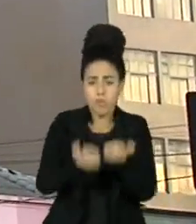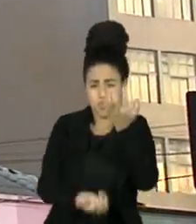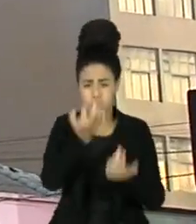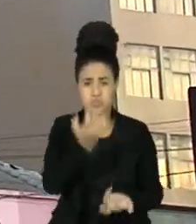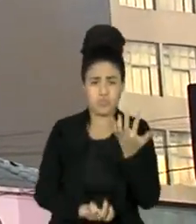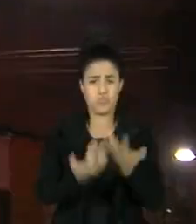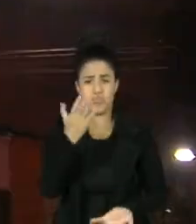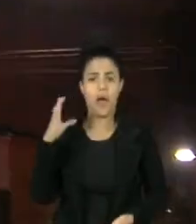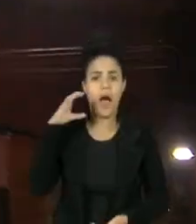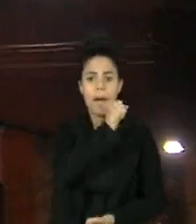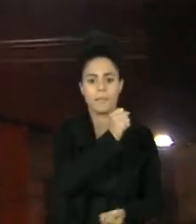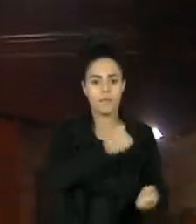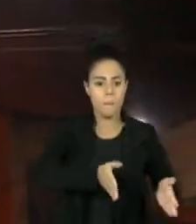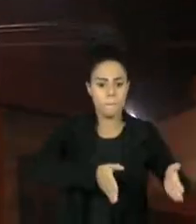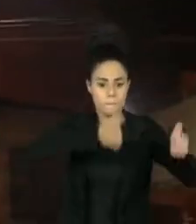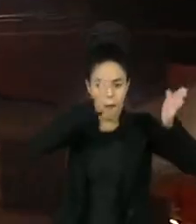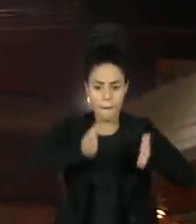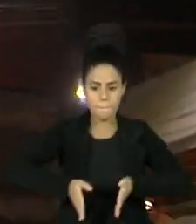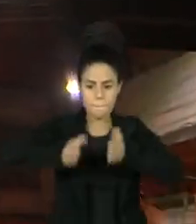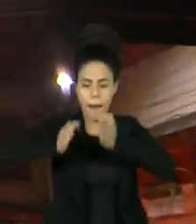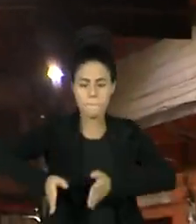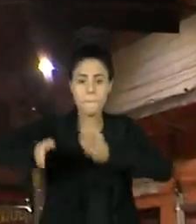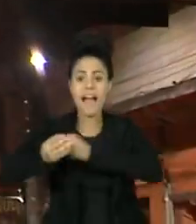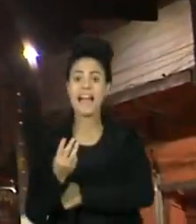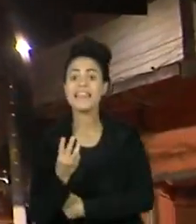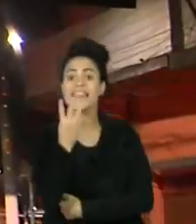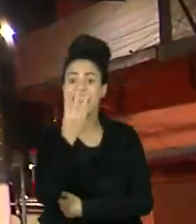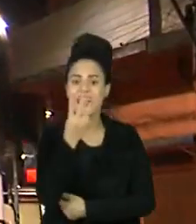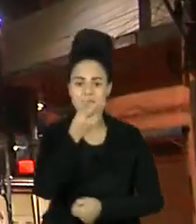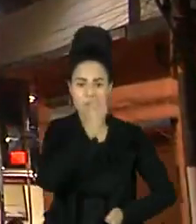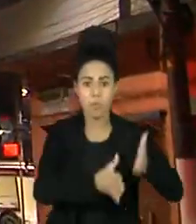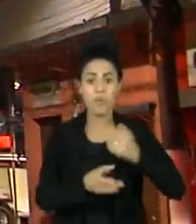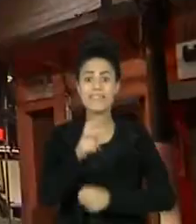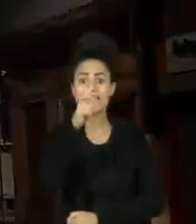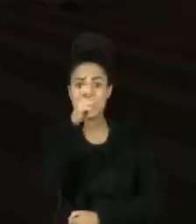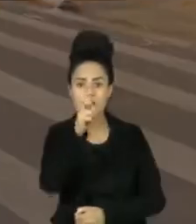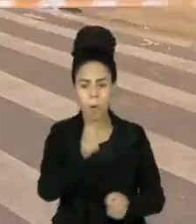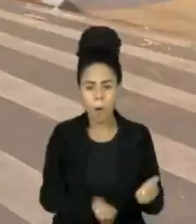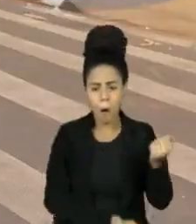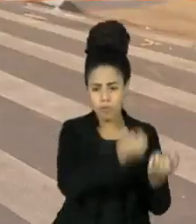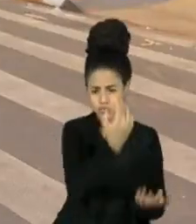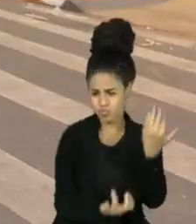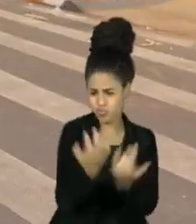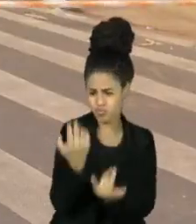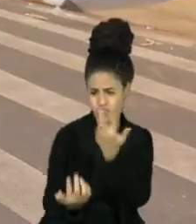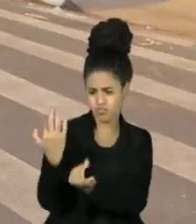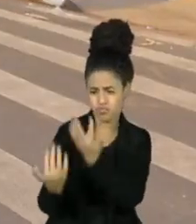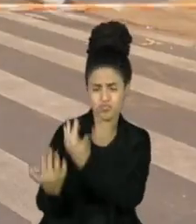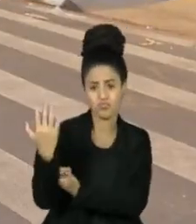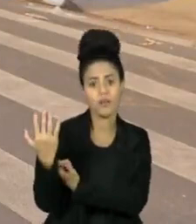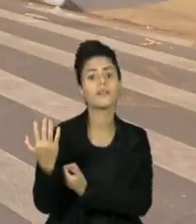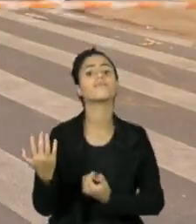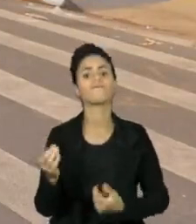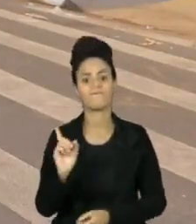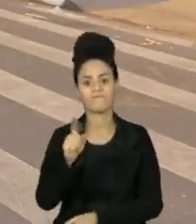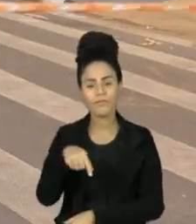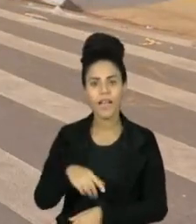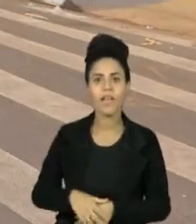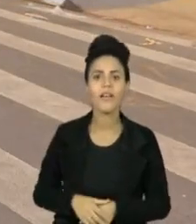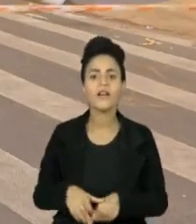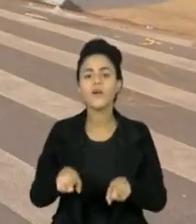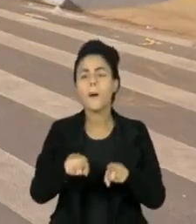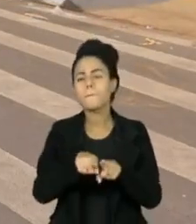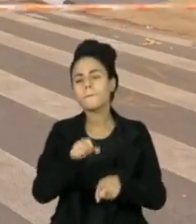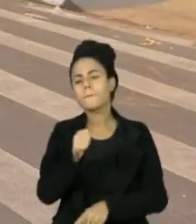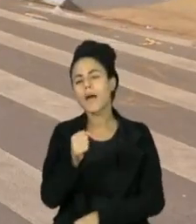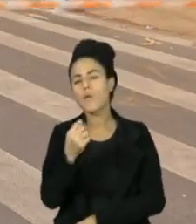outros 3 prédios e comprometeu mais 5, que permanecem fechados. O incêndio no edifício Comércio e Indústria durou